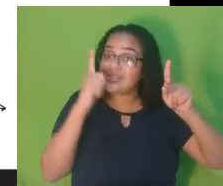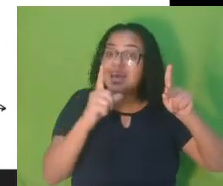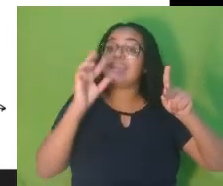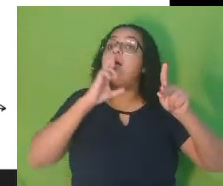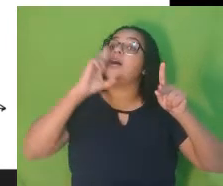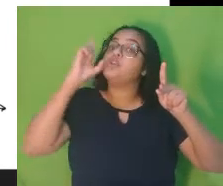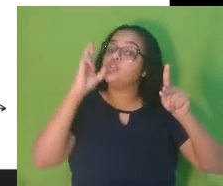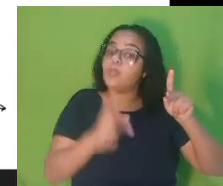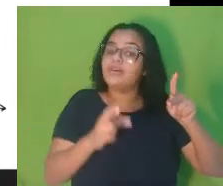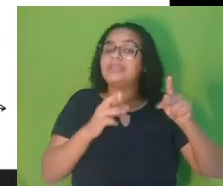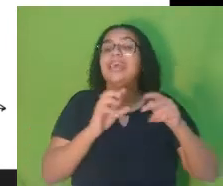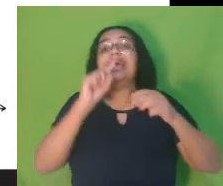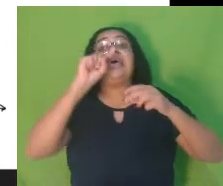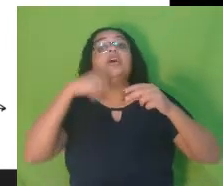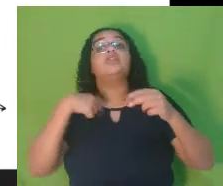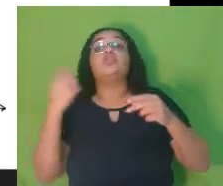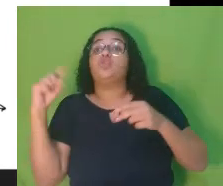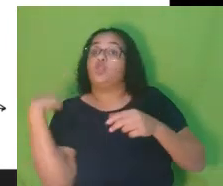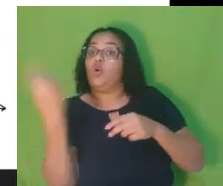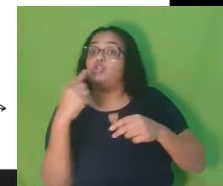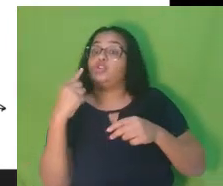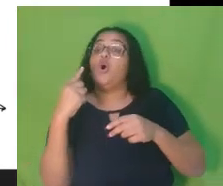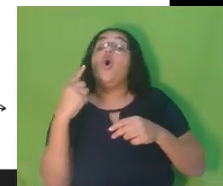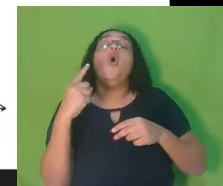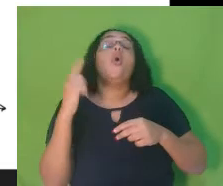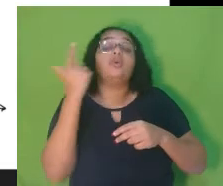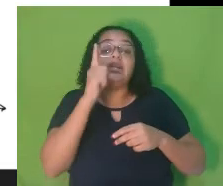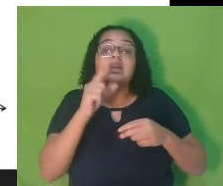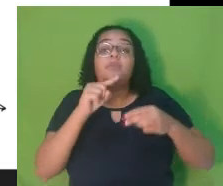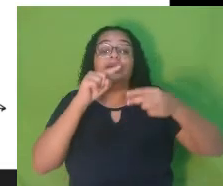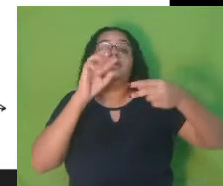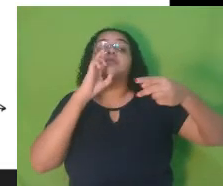consegue solução. Na verdade, a gente consegue 3 soluções